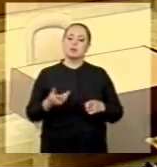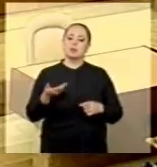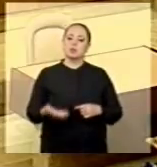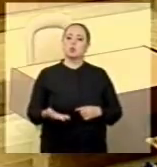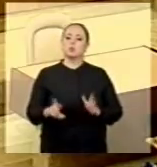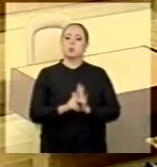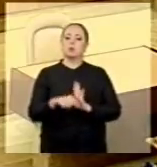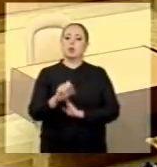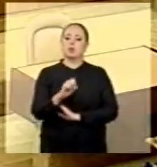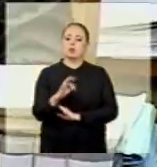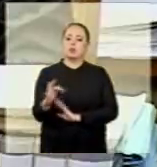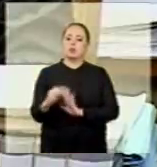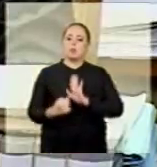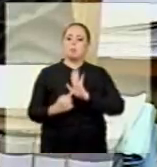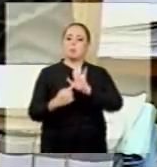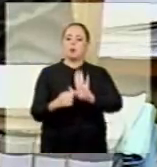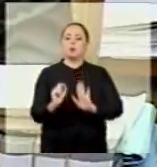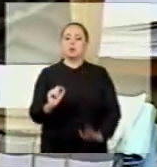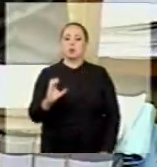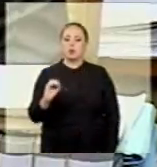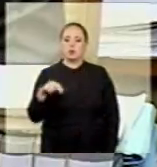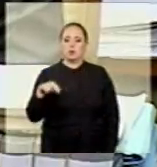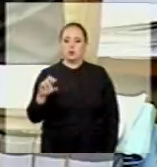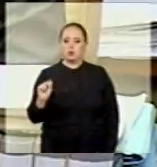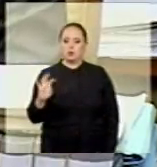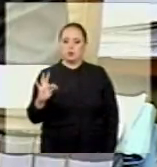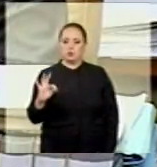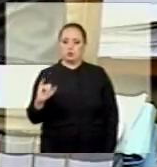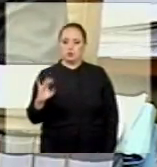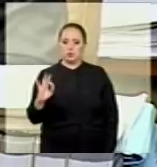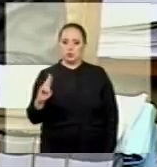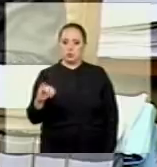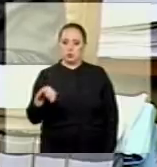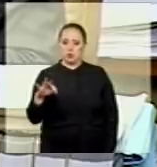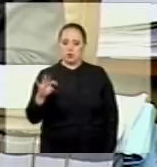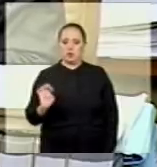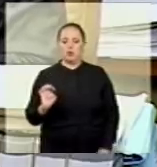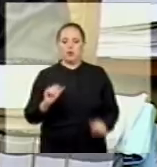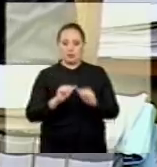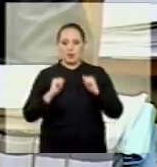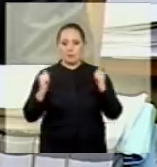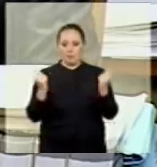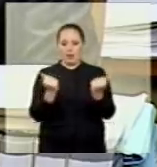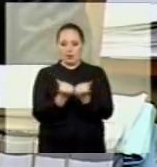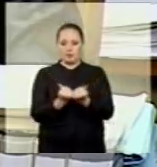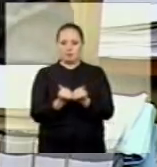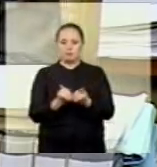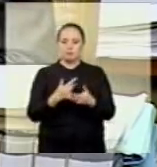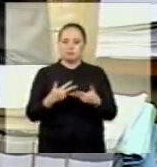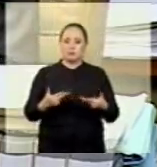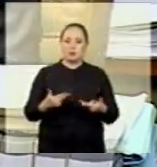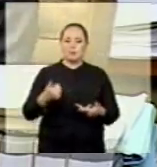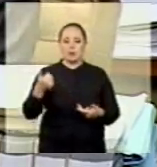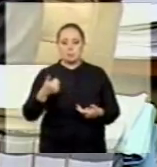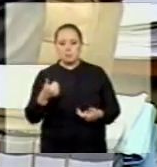que o constituinte, seja a Assembleia Constituinte no exercício das funções constituintes primárias,